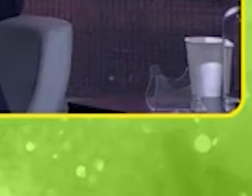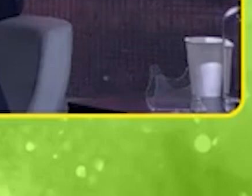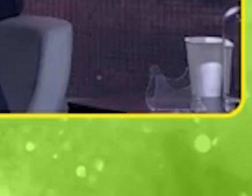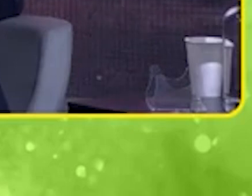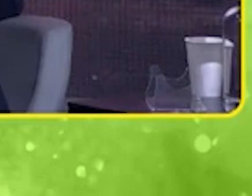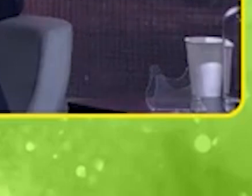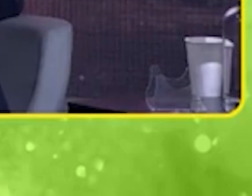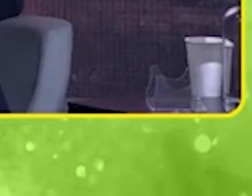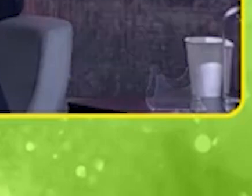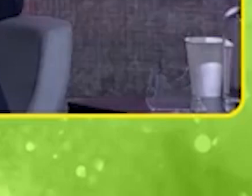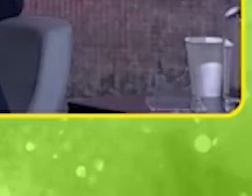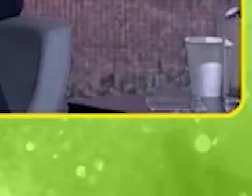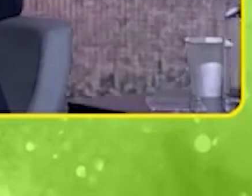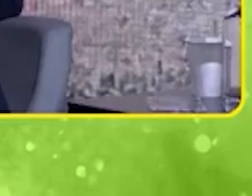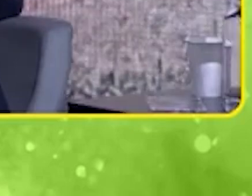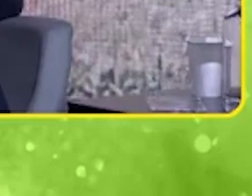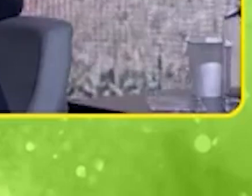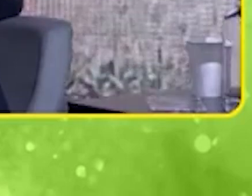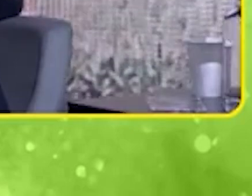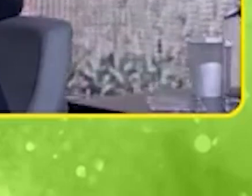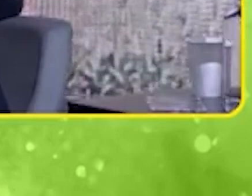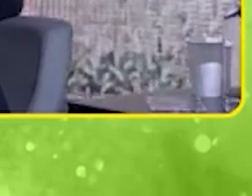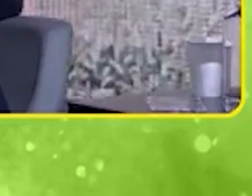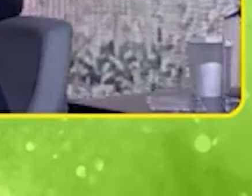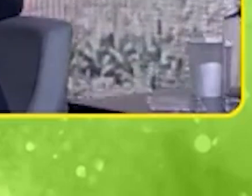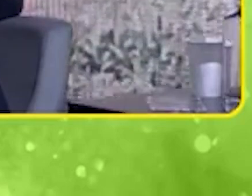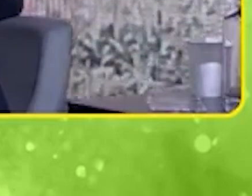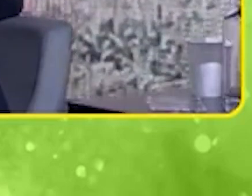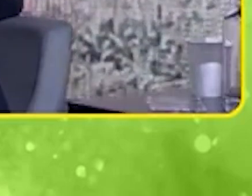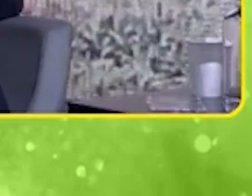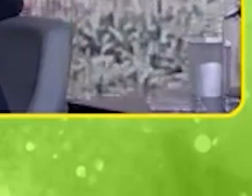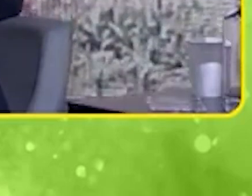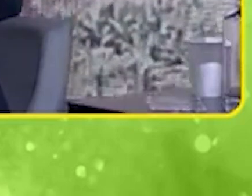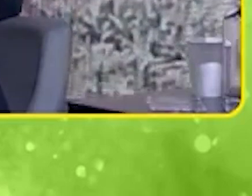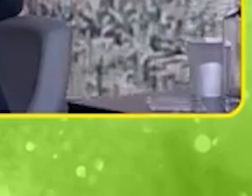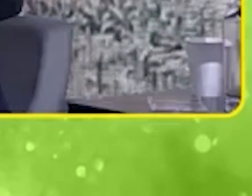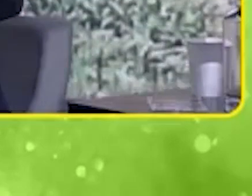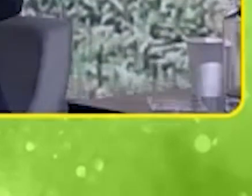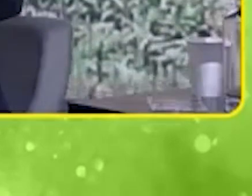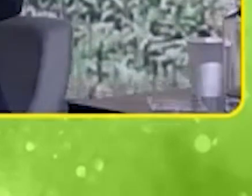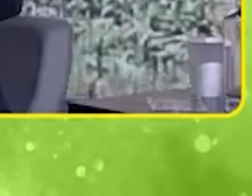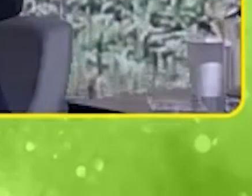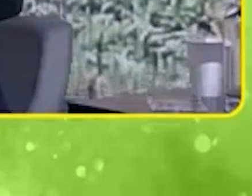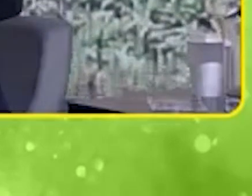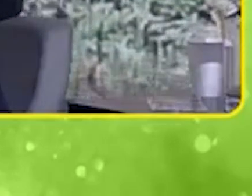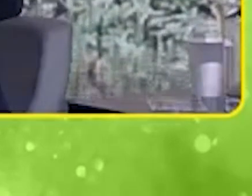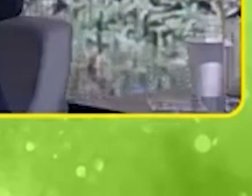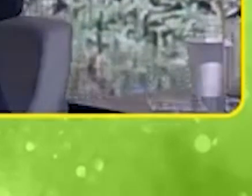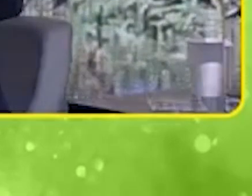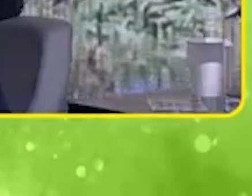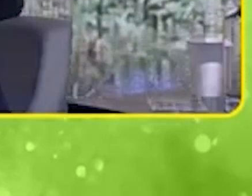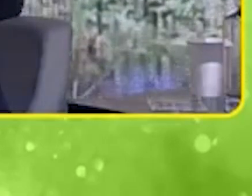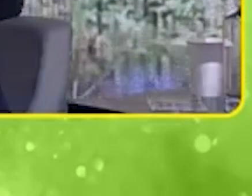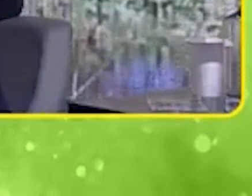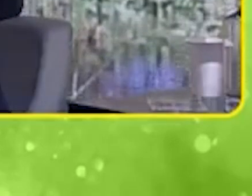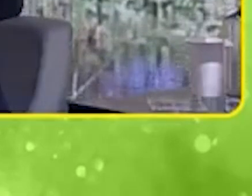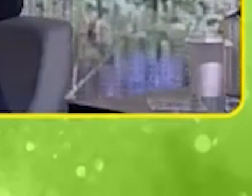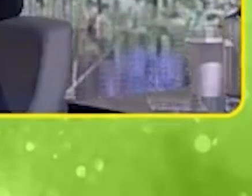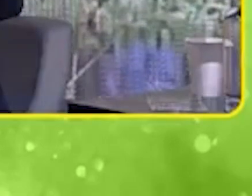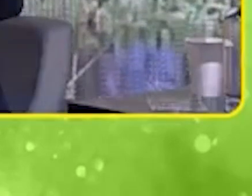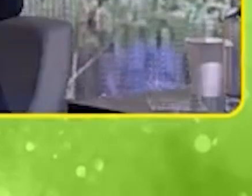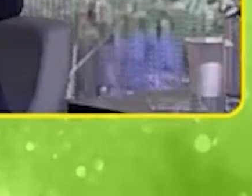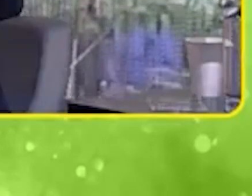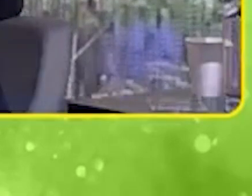de programas de e foram apresentados no âmbito do governo e também junto com o empresariado